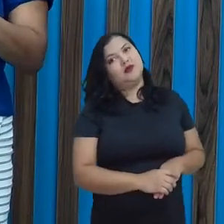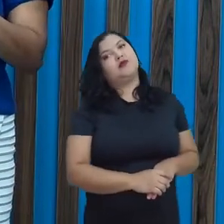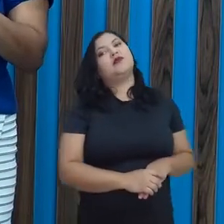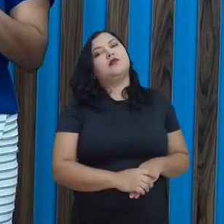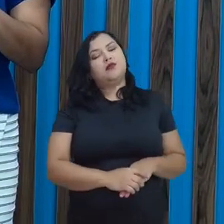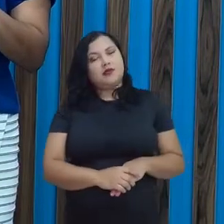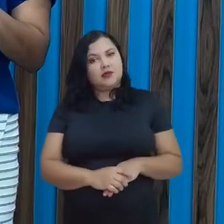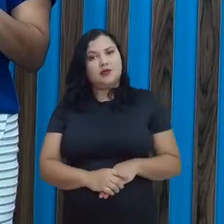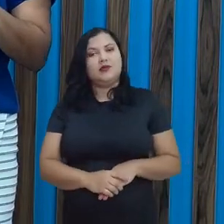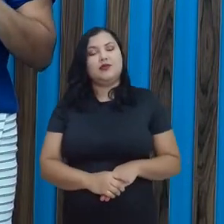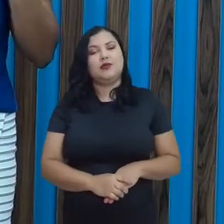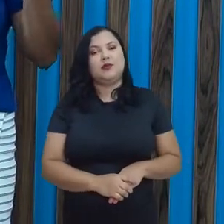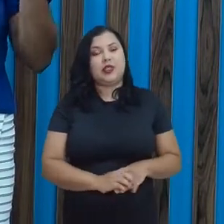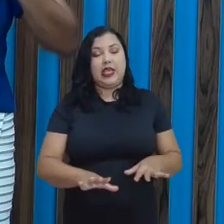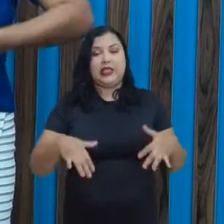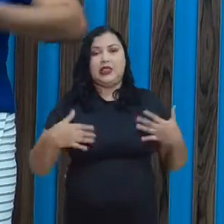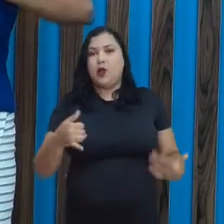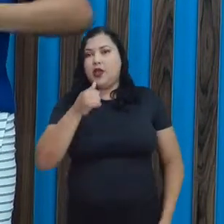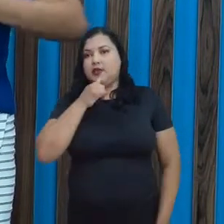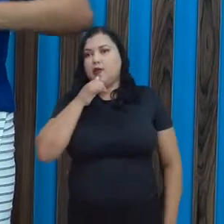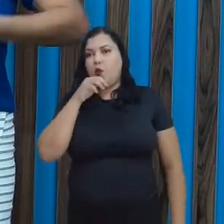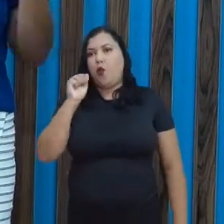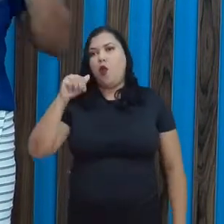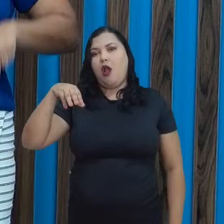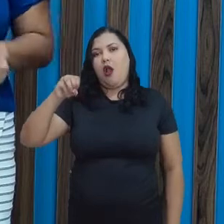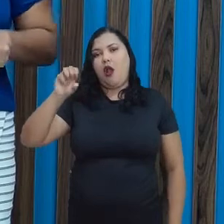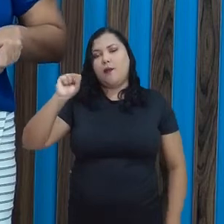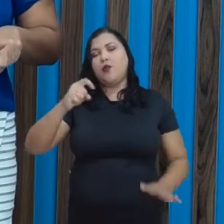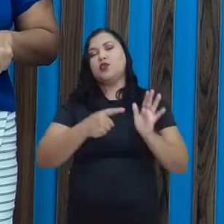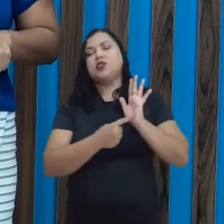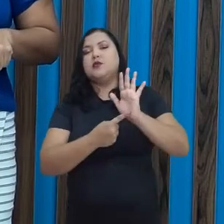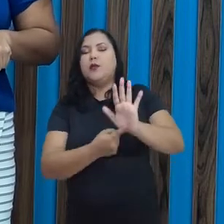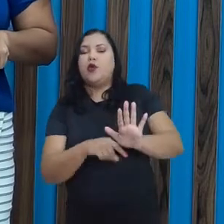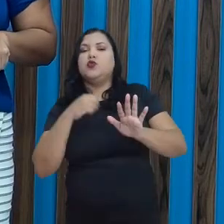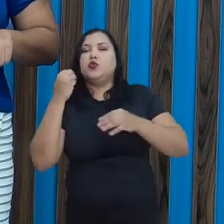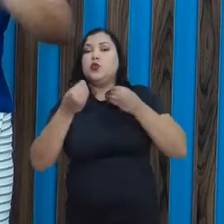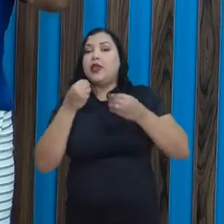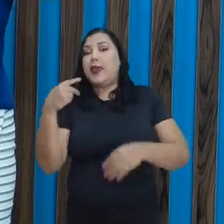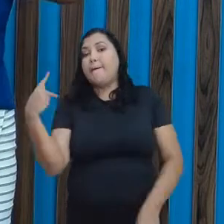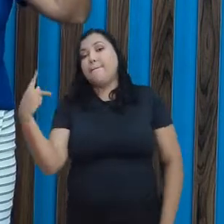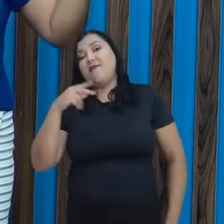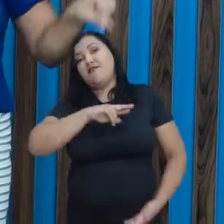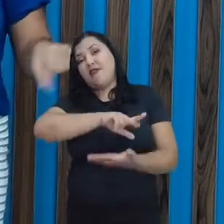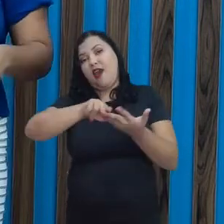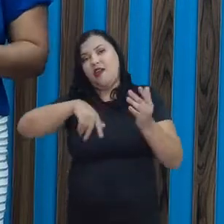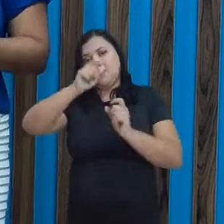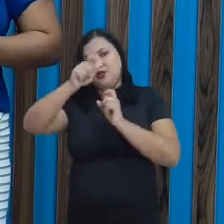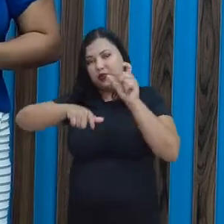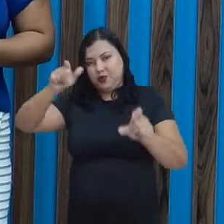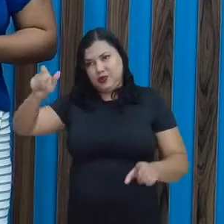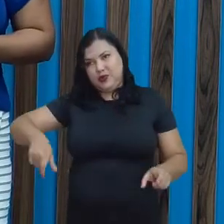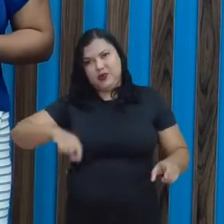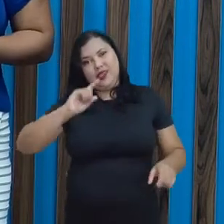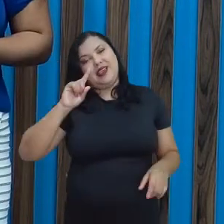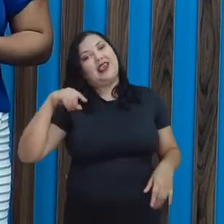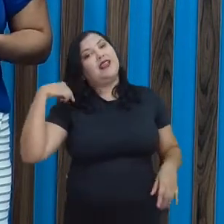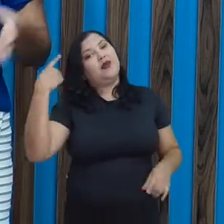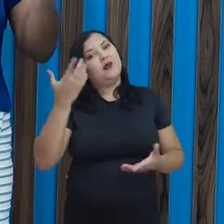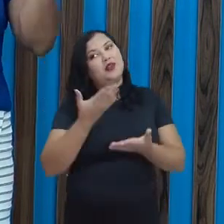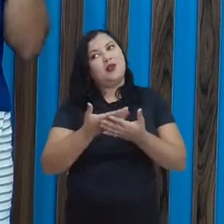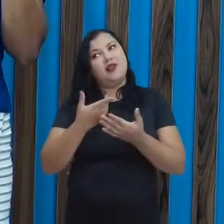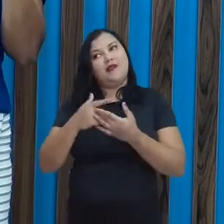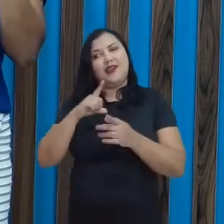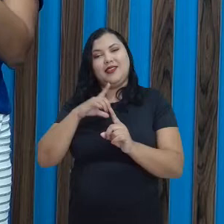amos. Por quê? Porque indica a conjugação verbal, que vai ter influência na próxima aula, tá